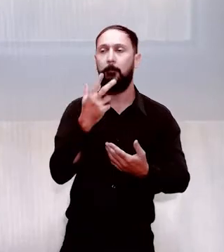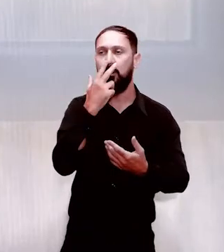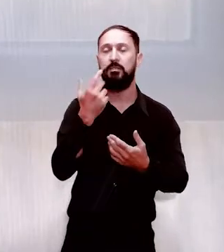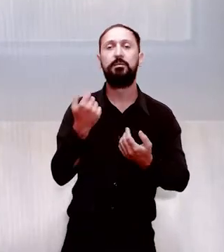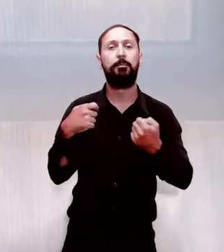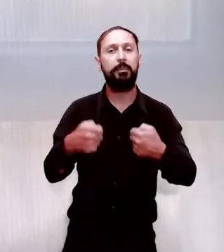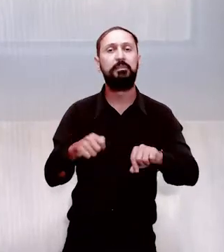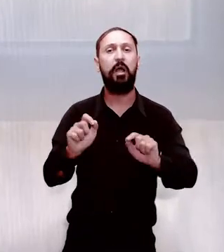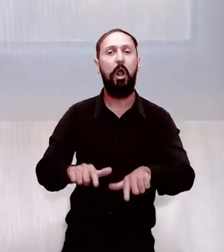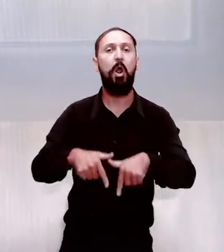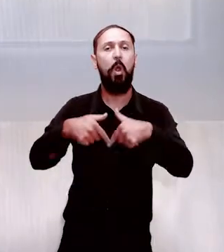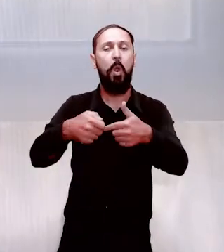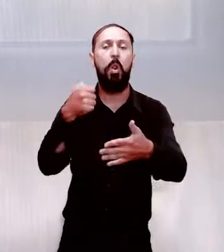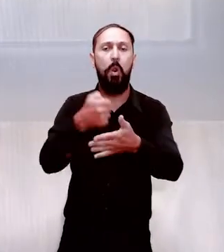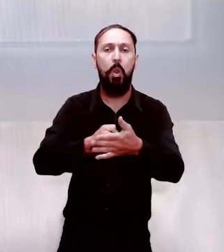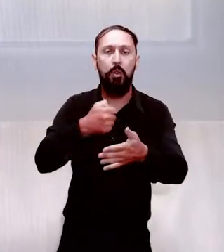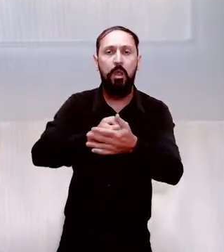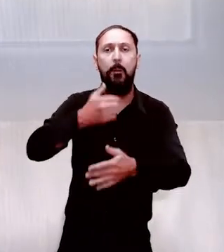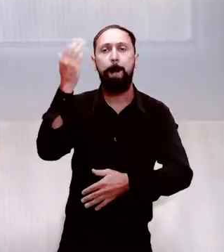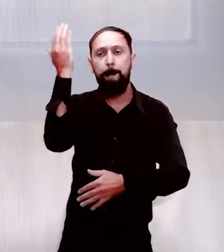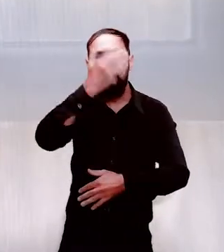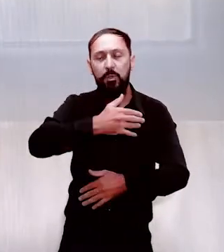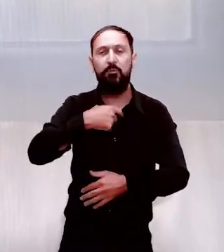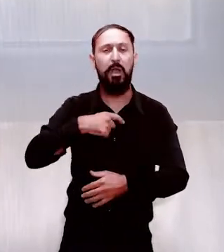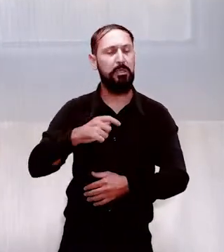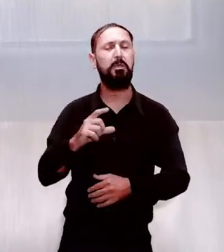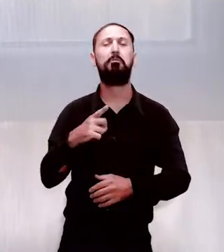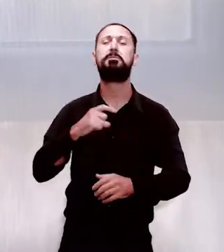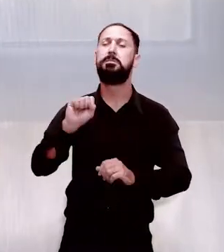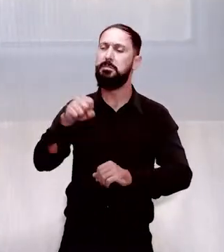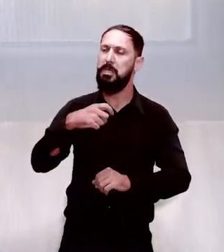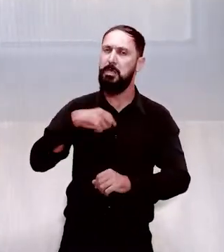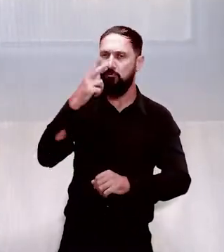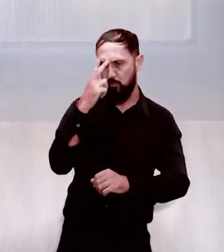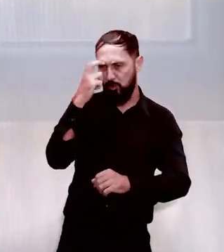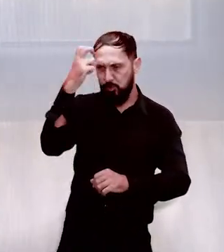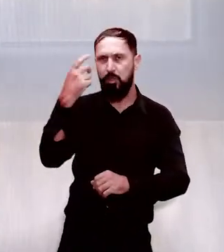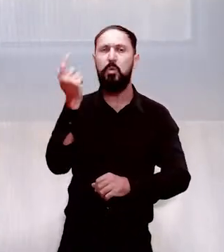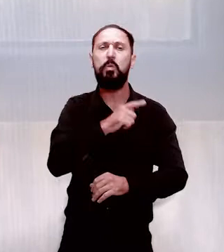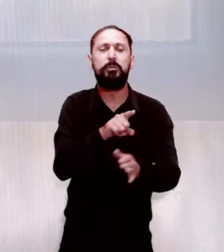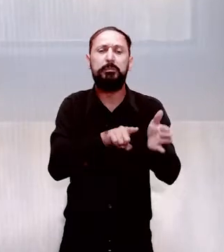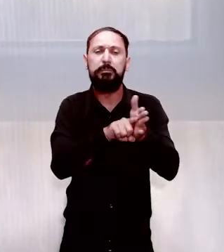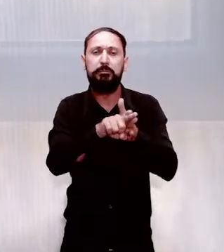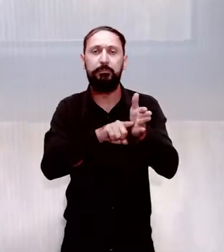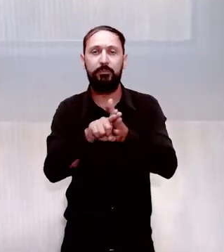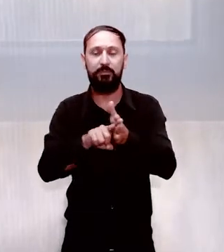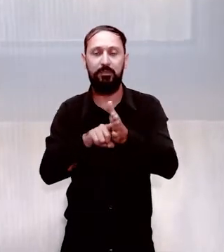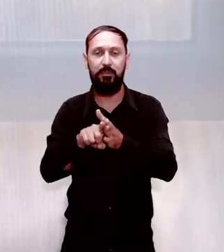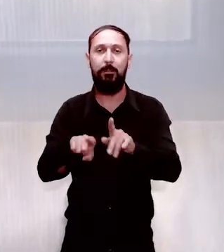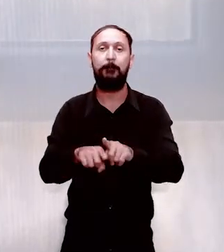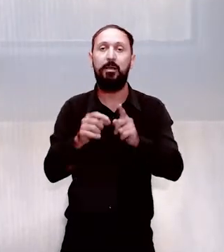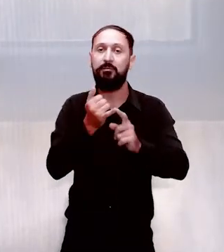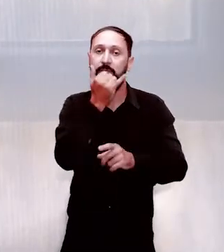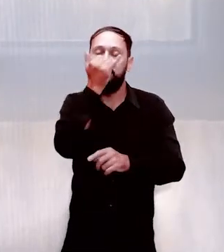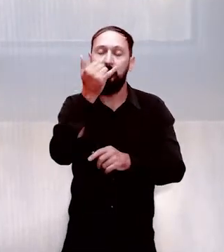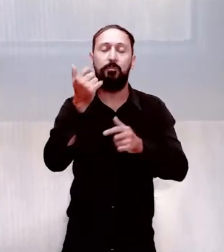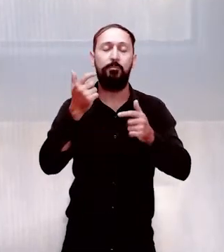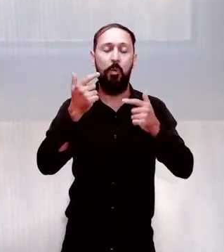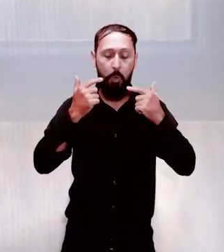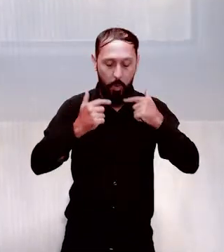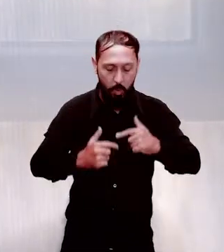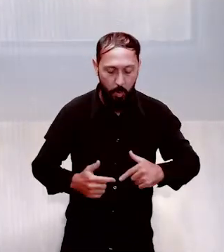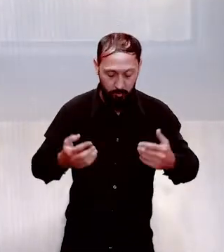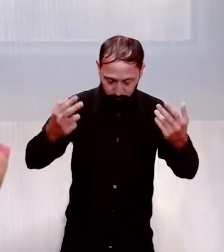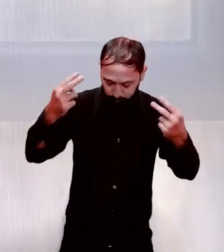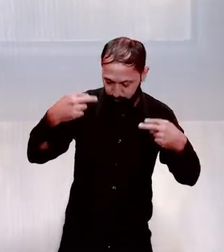ter que lutar e provar a sua intelectualidade, a sua capacidade de pesquisa, né? Mas,